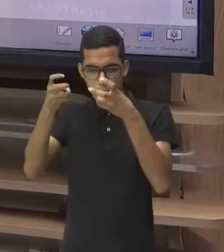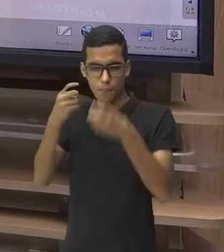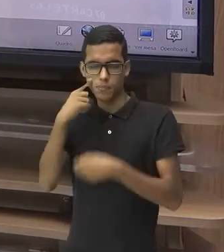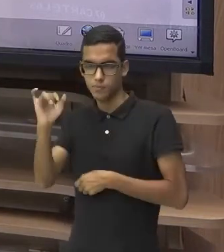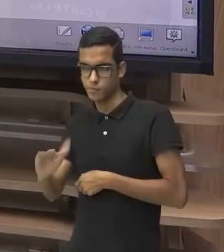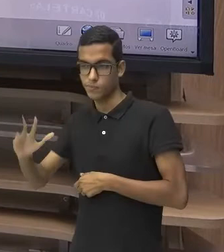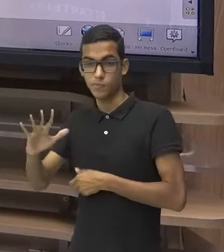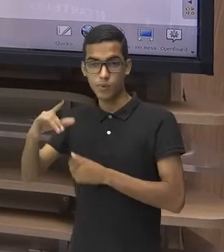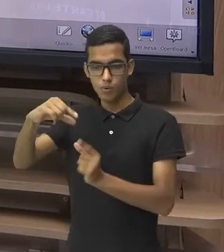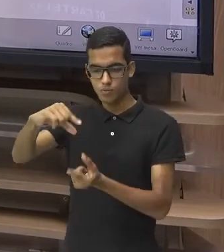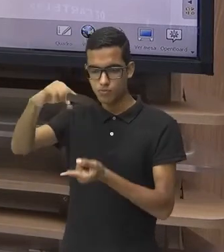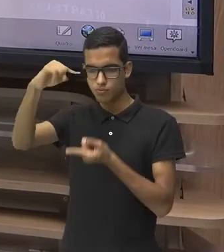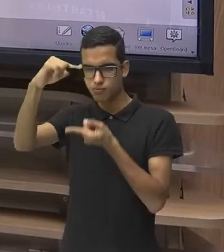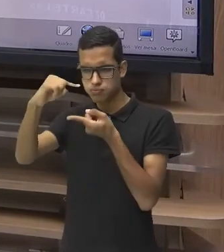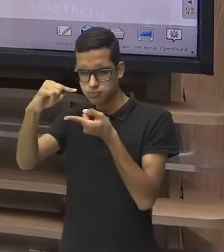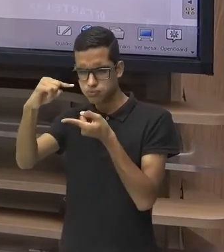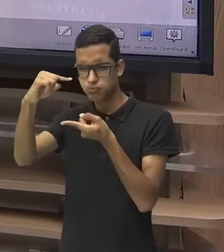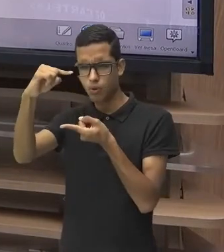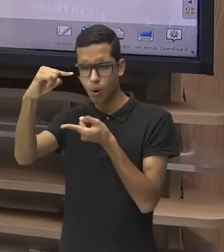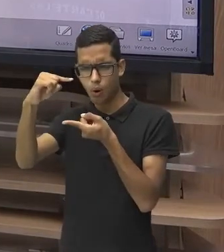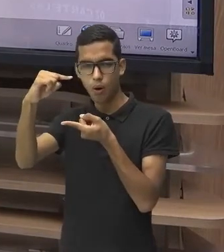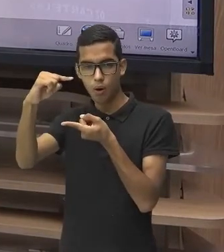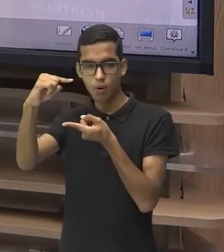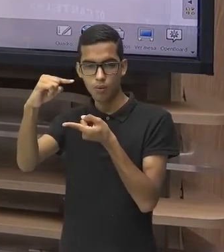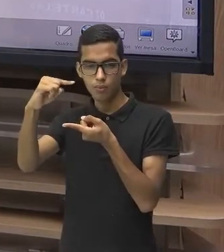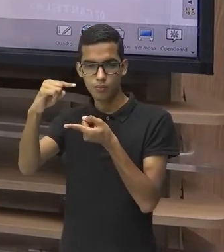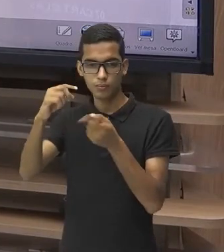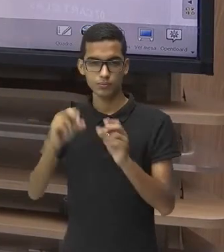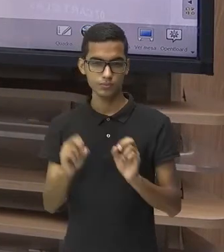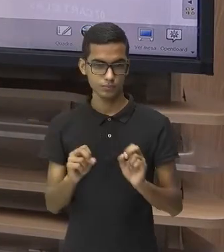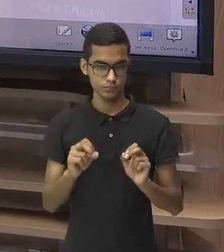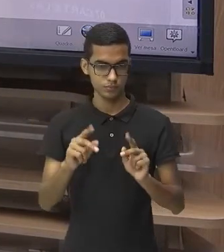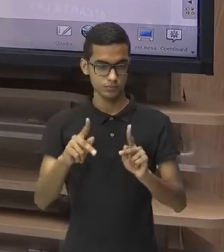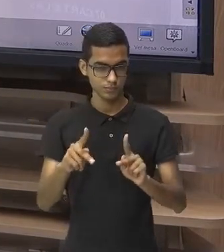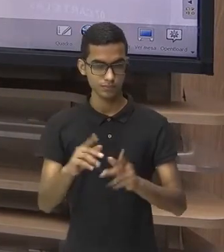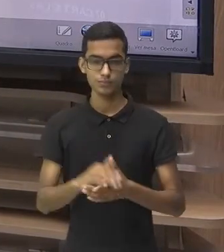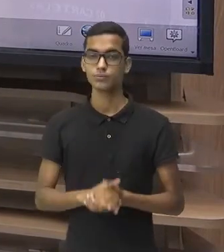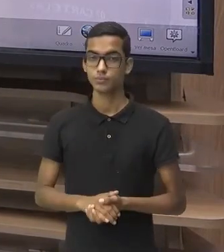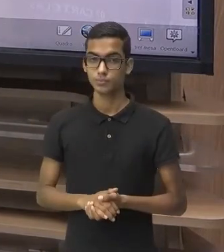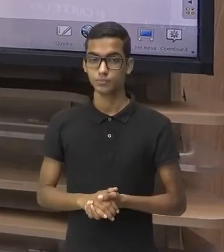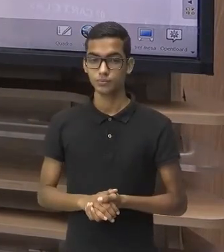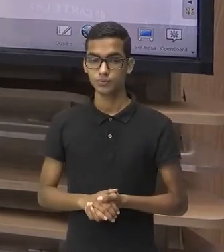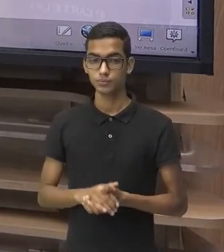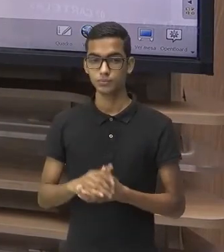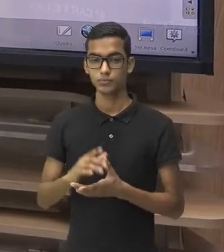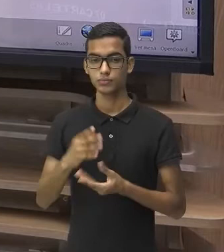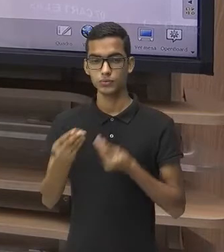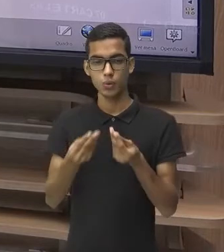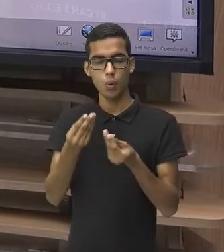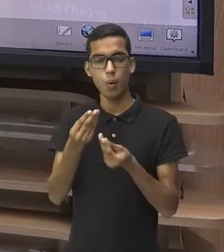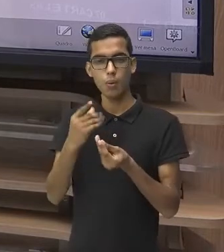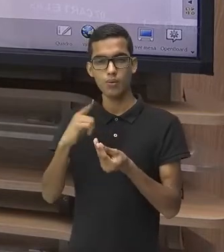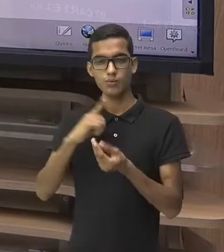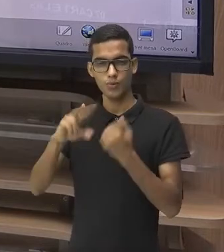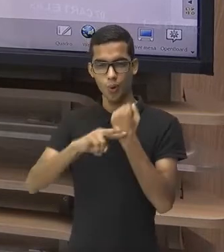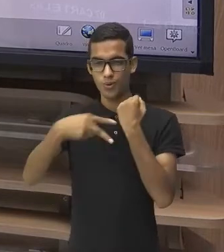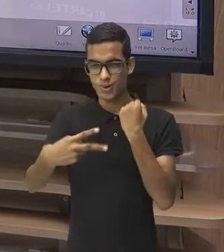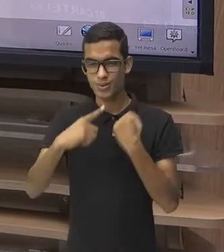ele perdeu um pedacinho e aí resultou num braço mais curto. E como resultado, nós temos a síndrome cri do